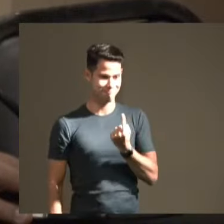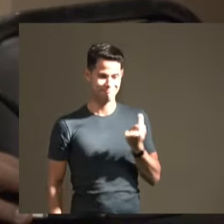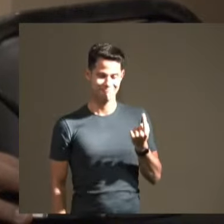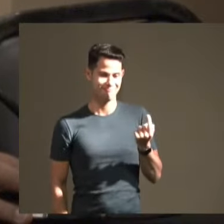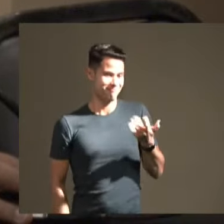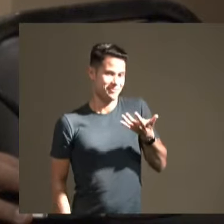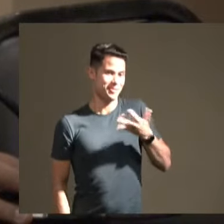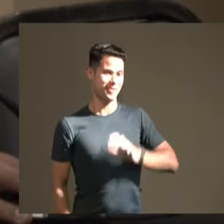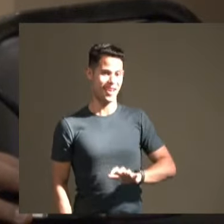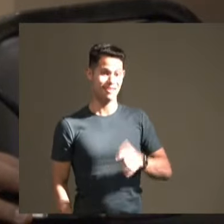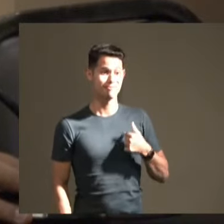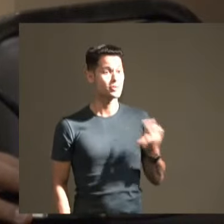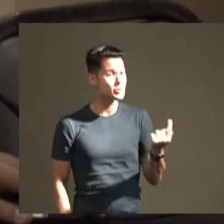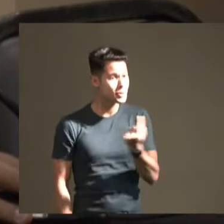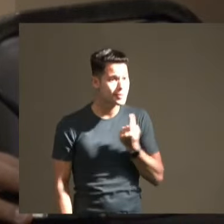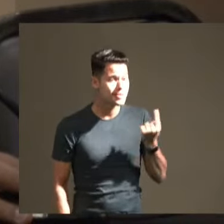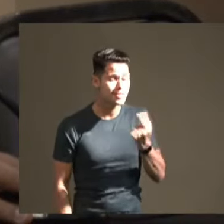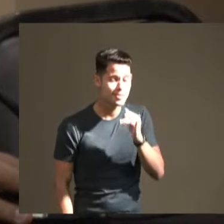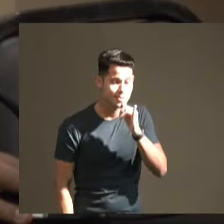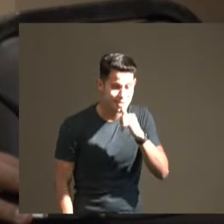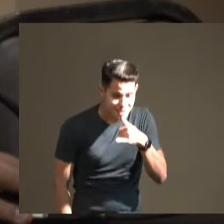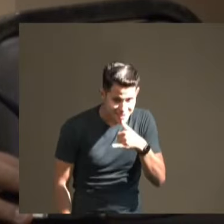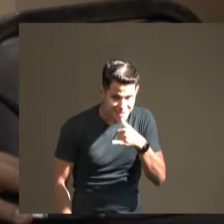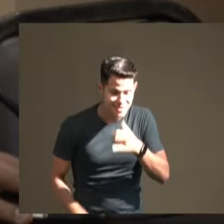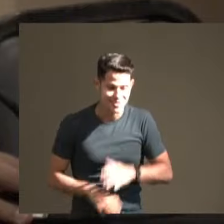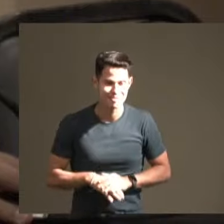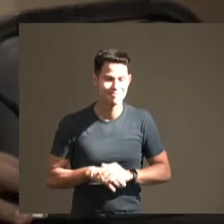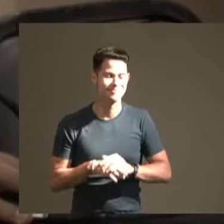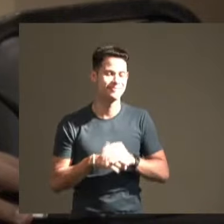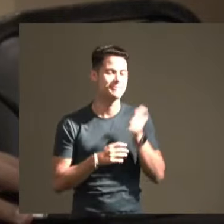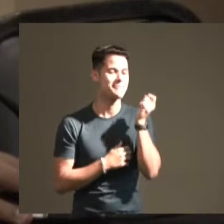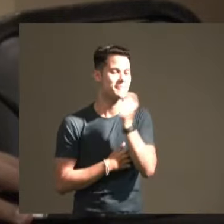deixou sozinho aqui em cima, que triste.